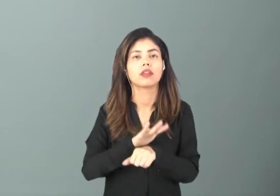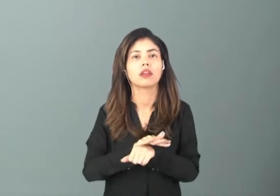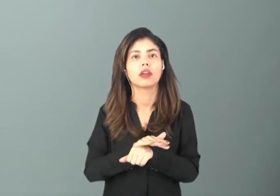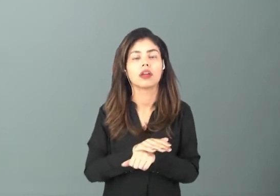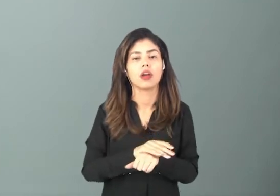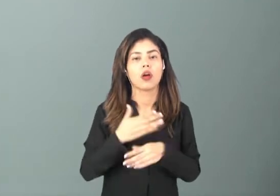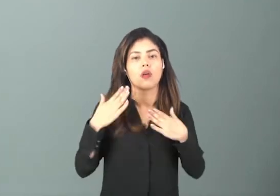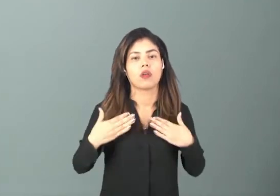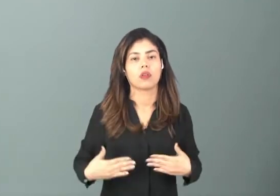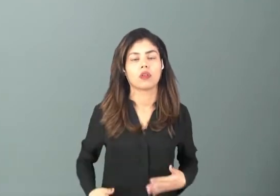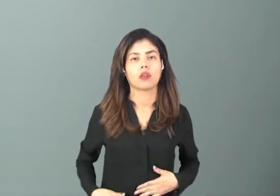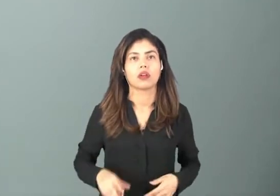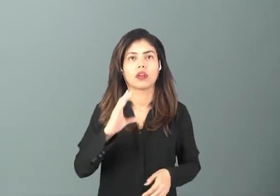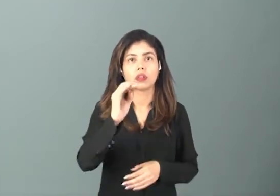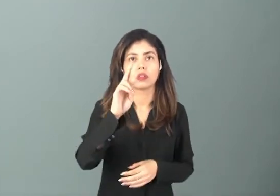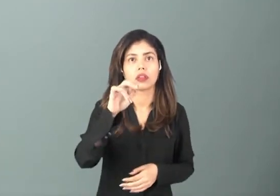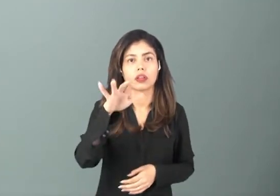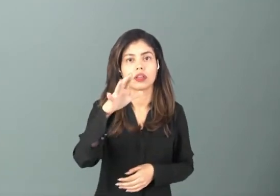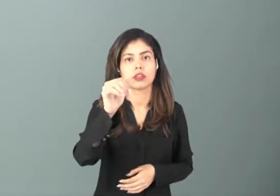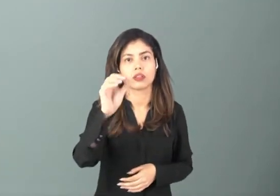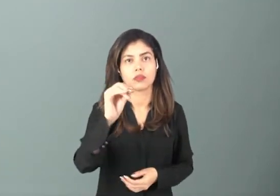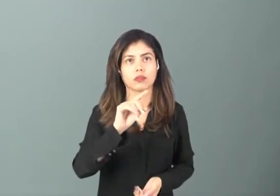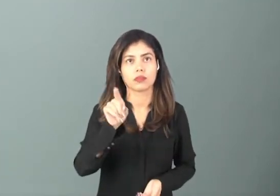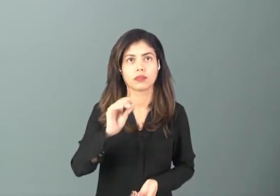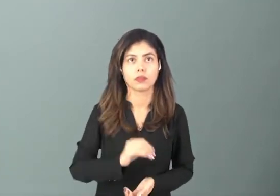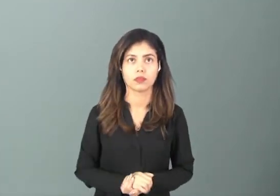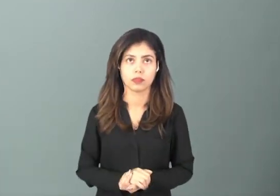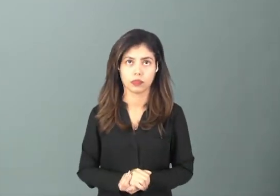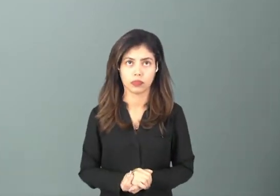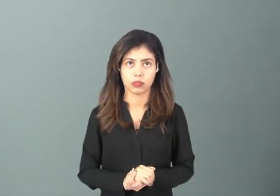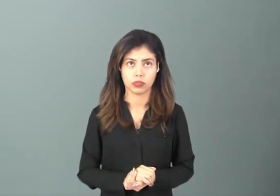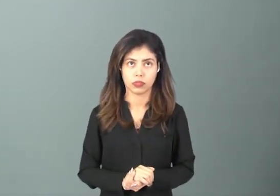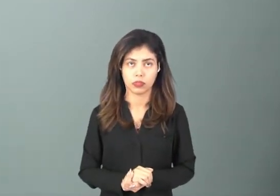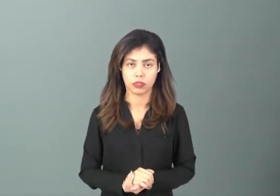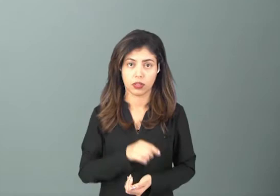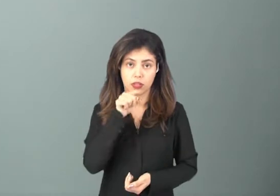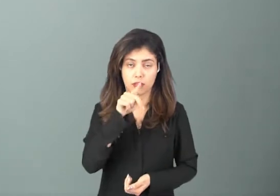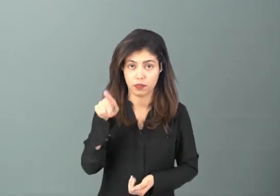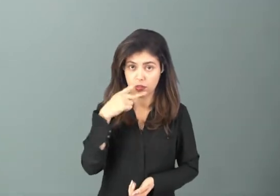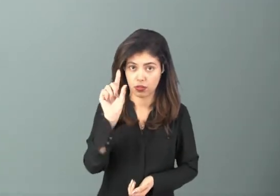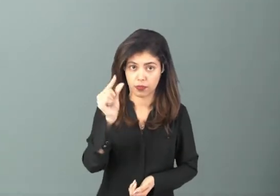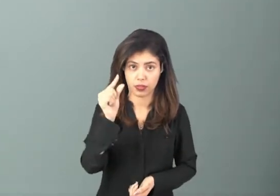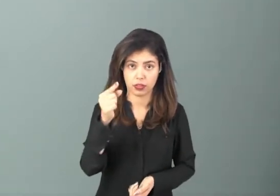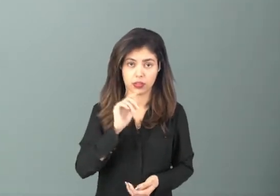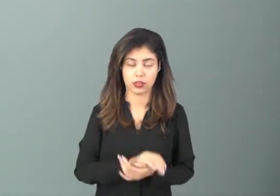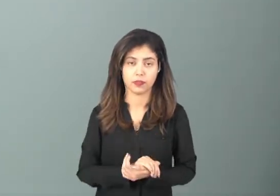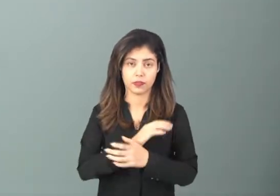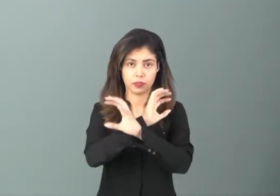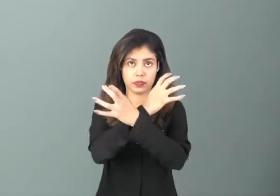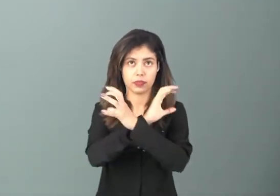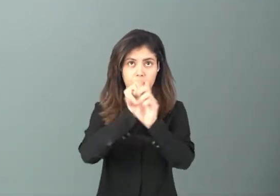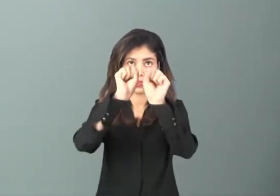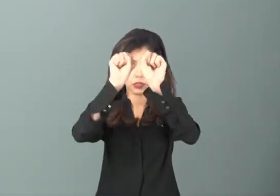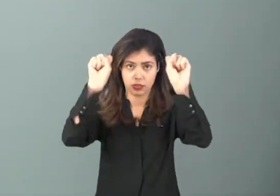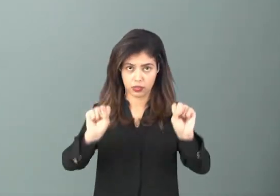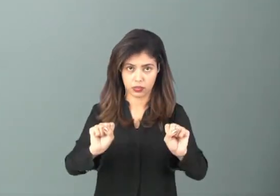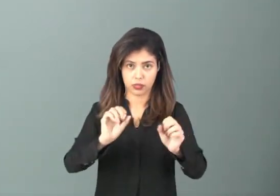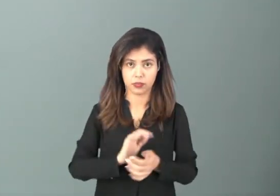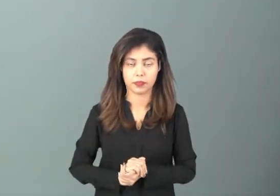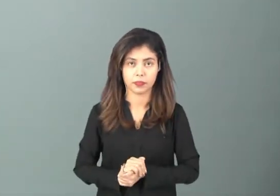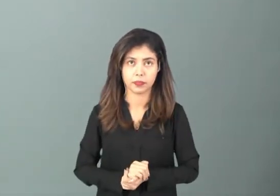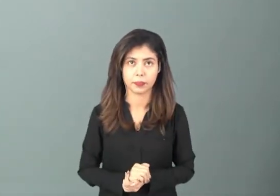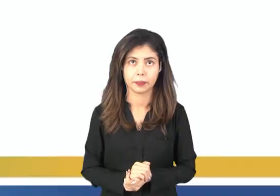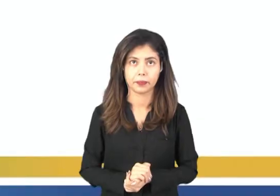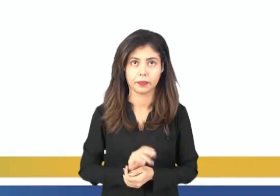vão ajudar o nosso corpo vai estar em constante contração ó e aqui falando um pouquinho aí sobre o sistema ósseo sobre o